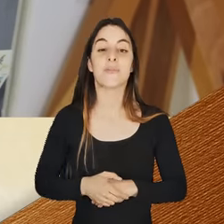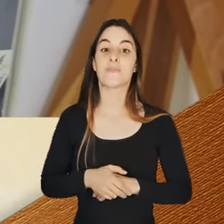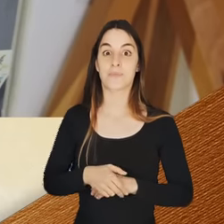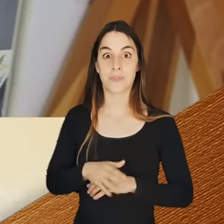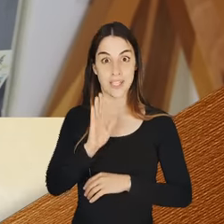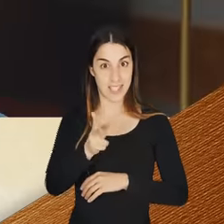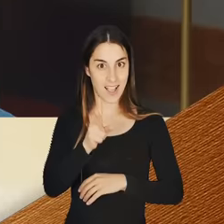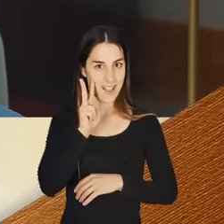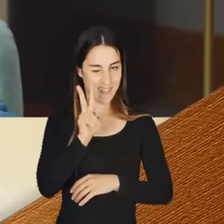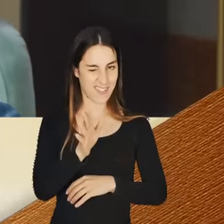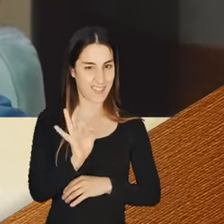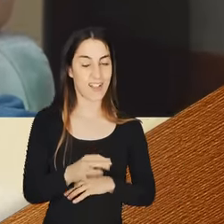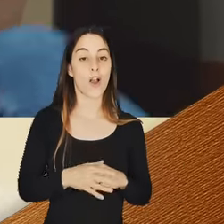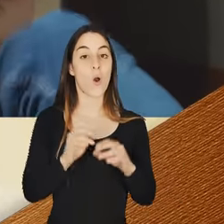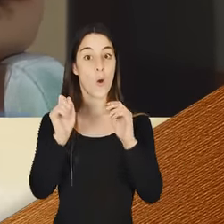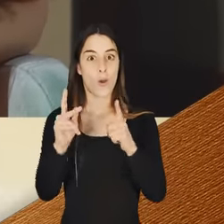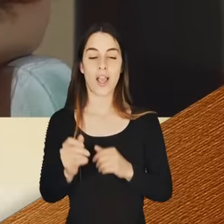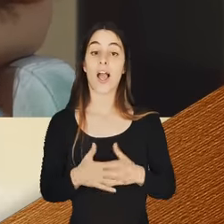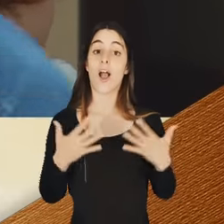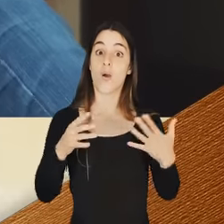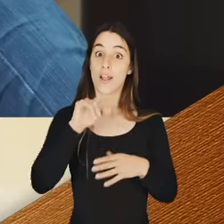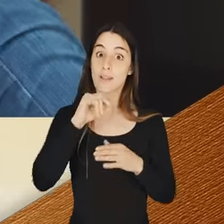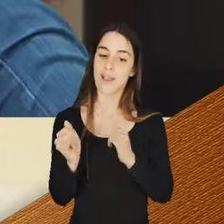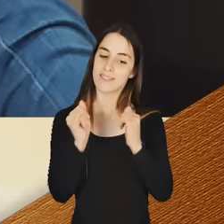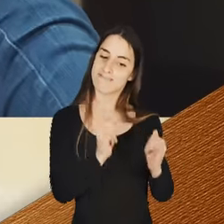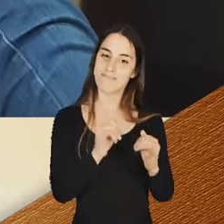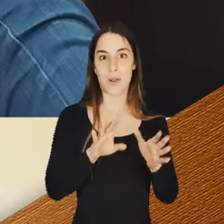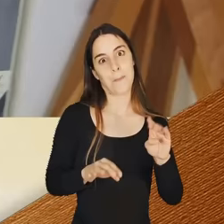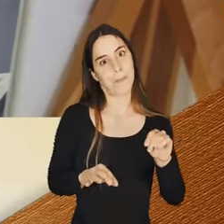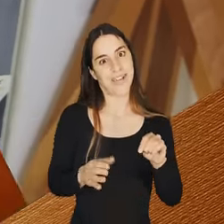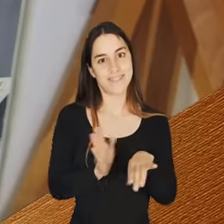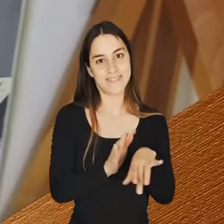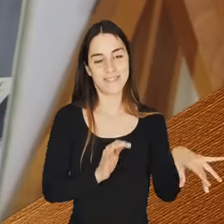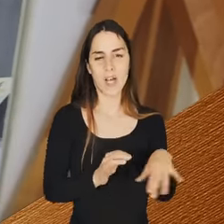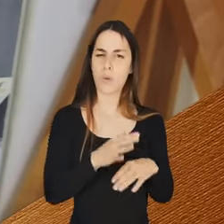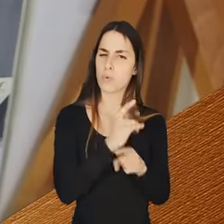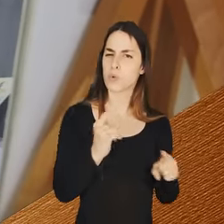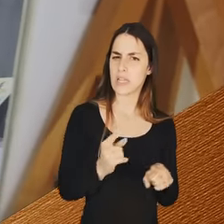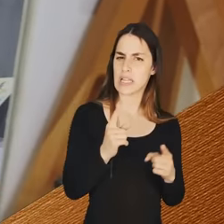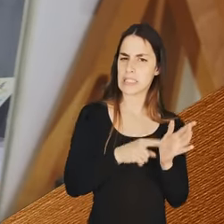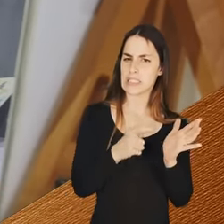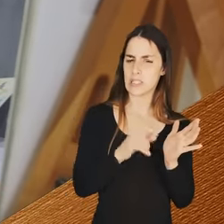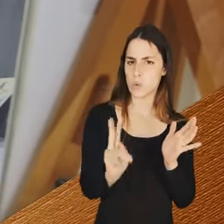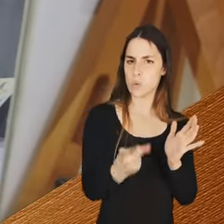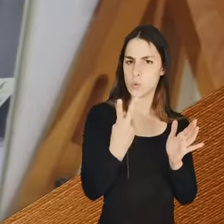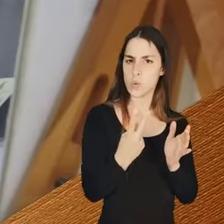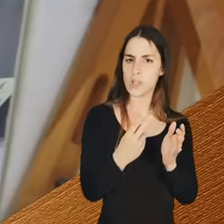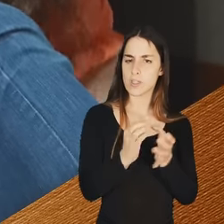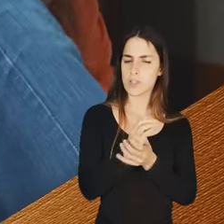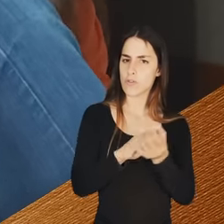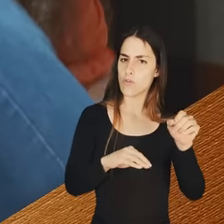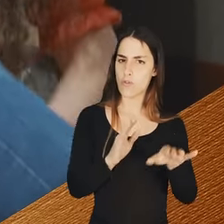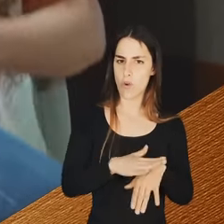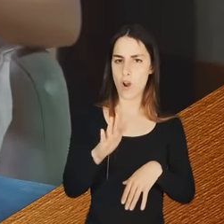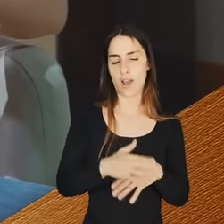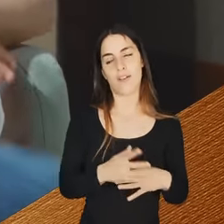menino? Sim. Esse está. Agora, precisa também do outro, não é, Vítor? Porquê é que precisa tirar o outro? Vítor, quer